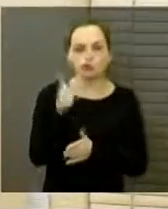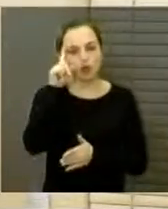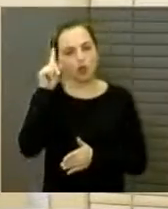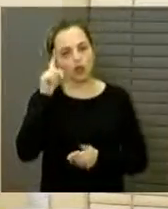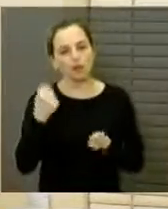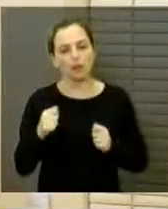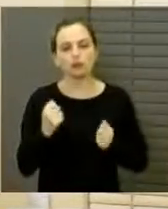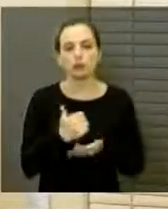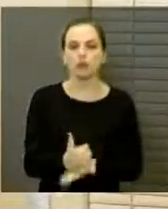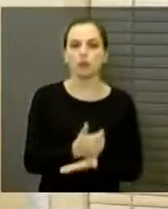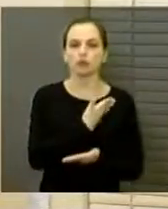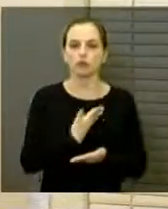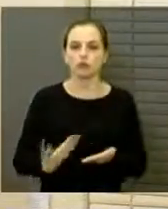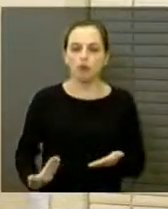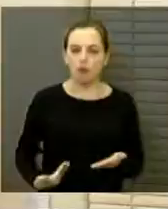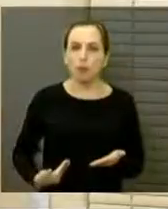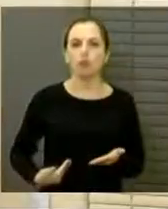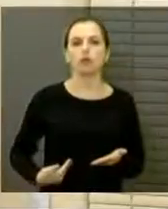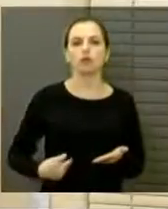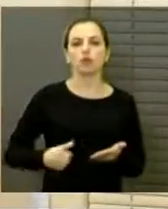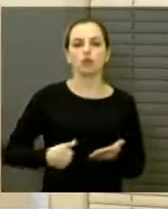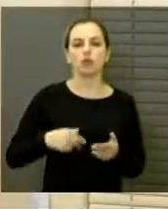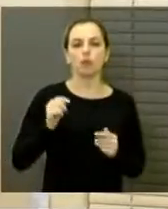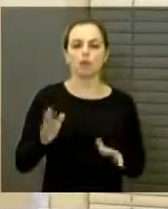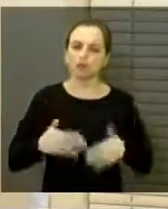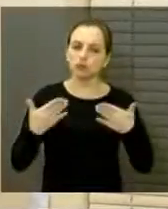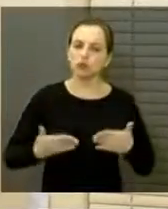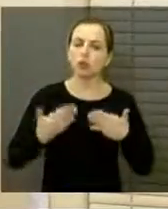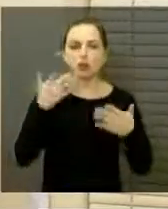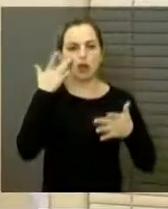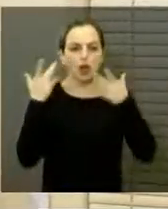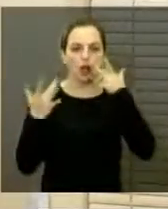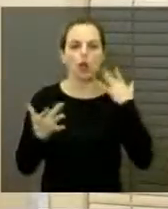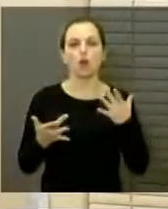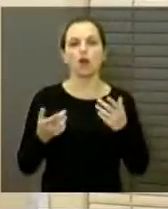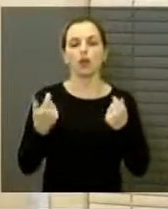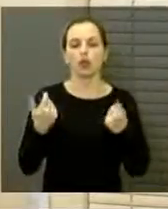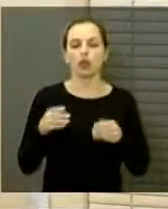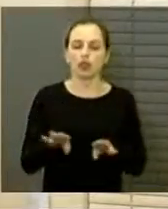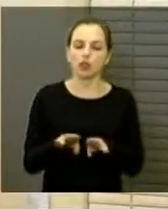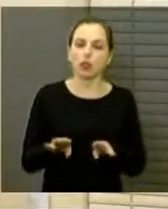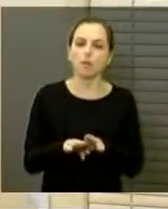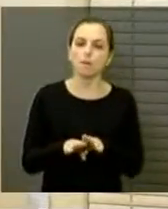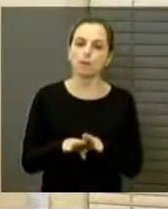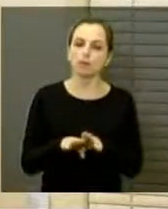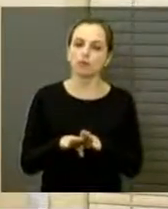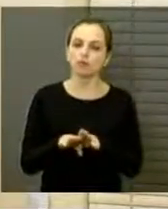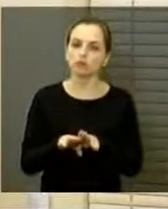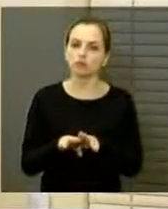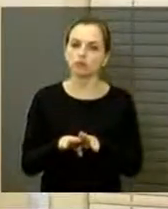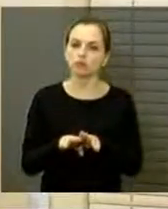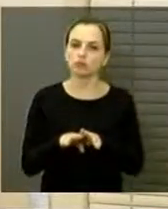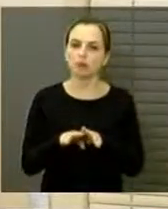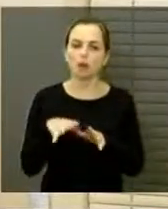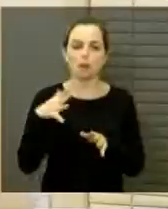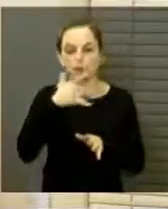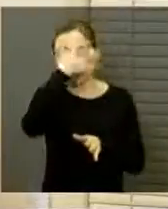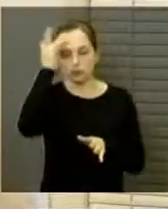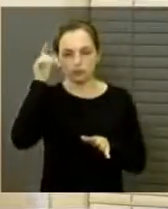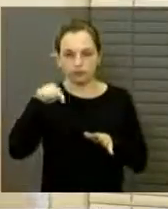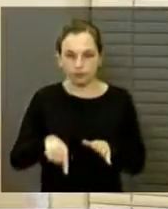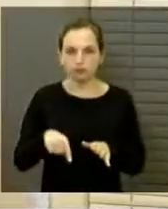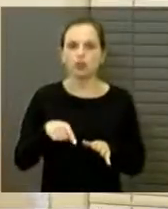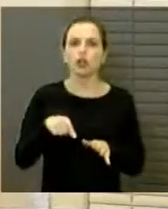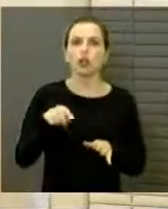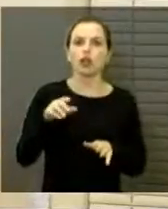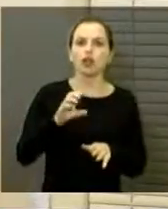apoio do poder público, não só para poder estimular a sua arte, mas para fomentar público. A gente tem um SESC aqui em Araraquara que tem